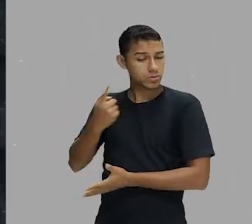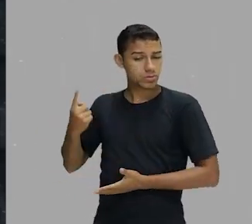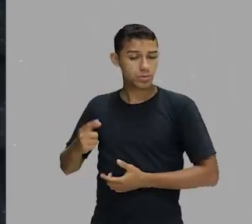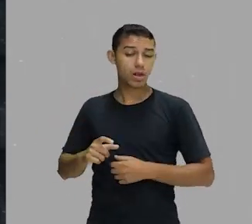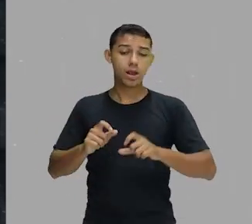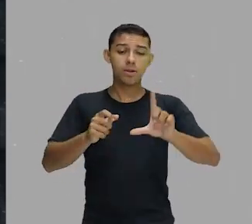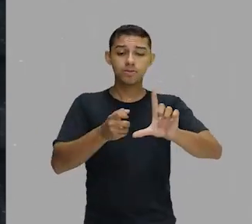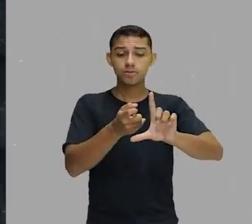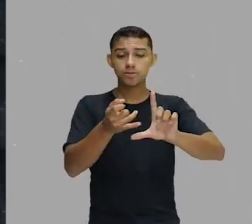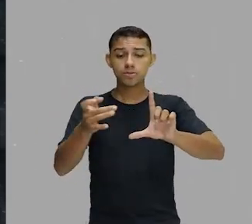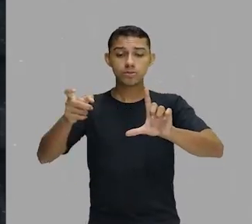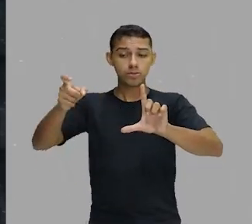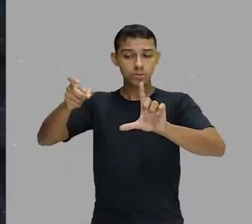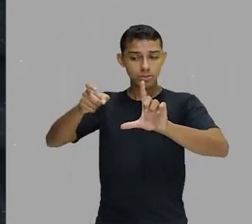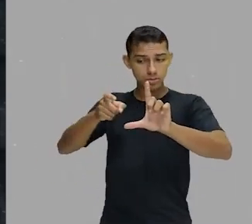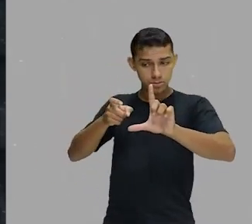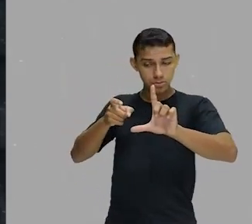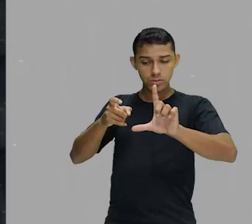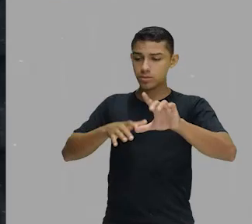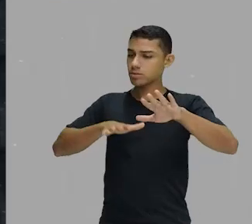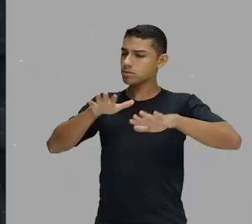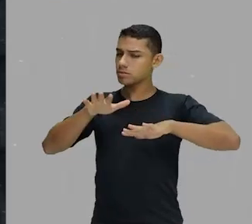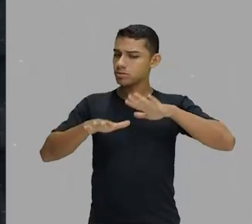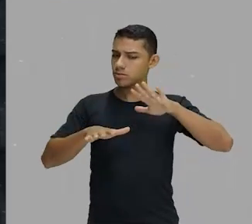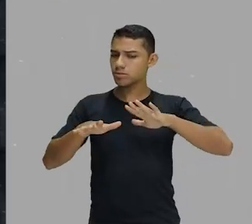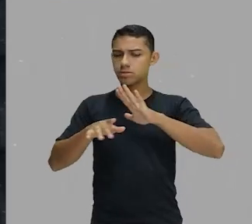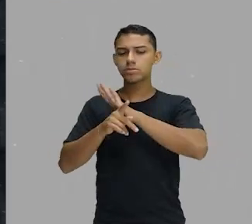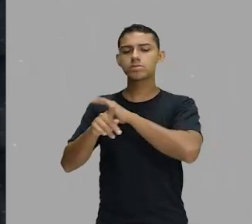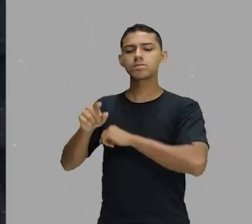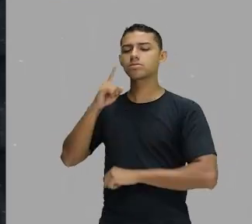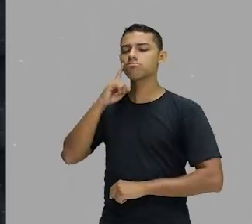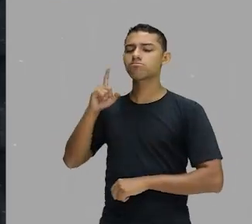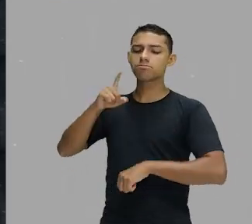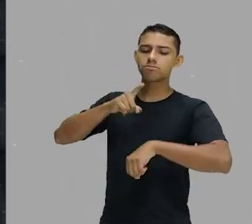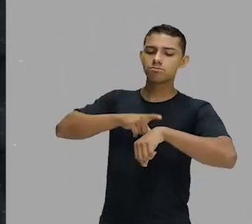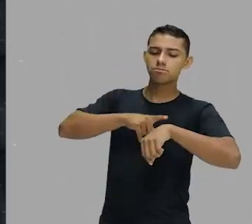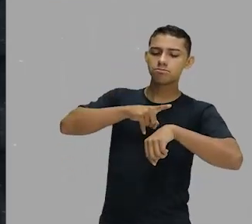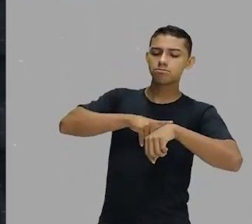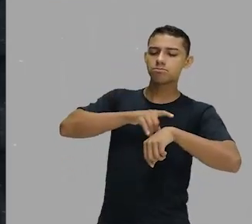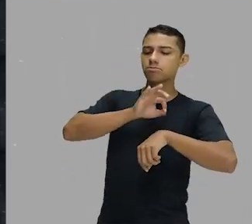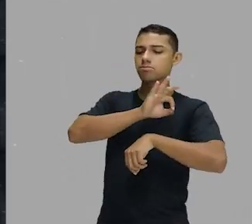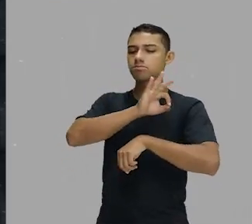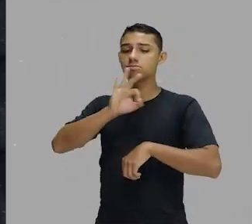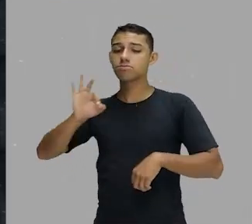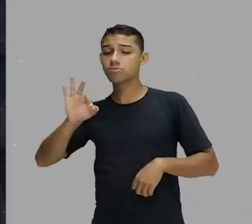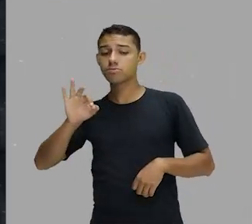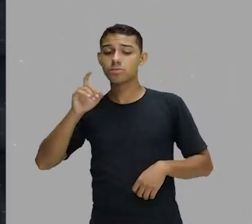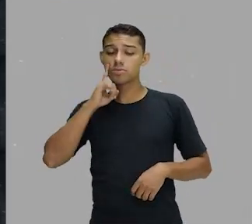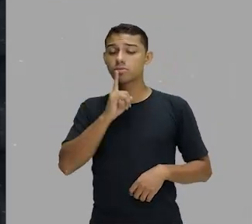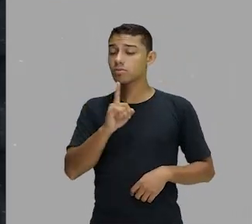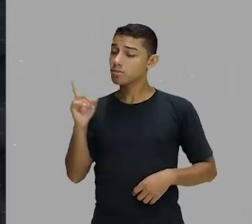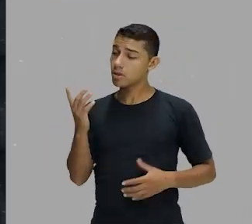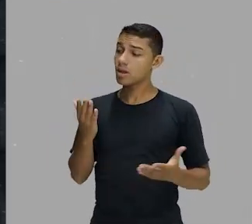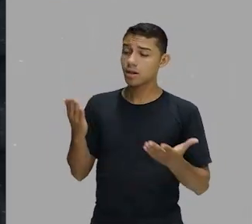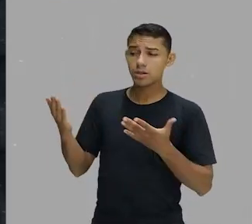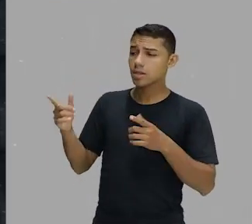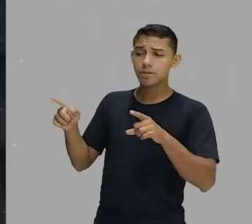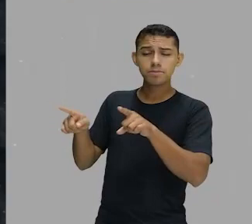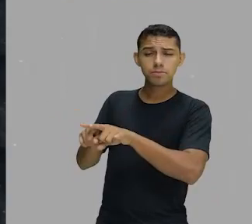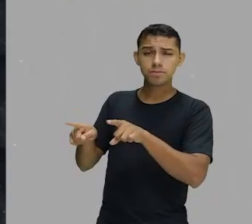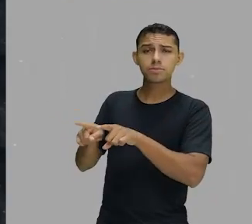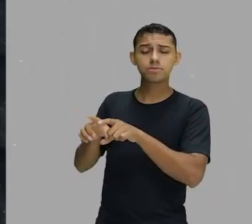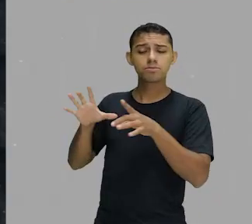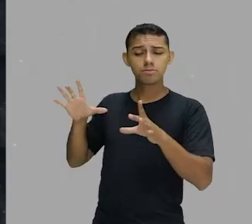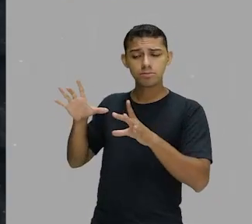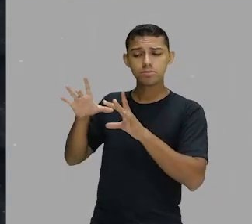funções exponenciais, elas não são dependentes do tempo, da unidade de medida tempo. E essa questão aqui, ela também